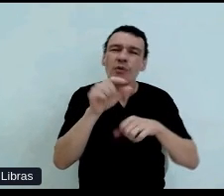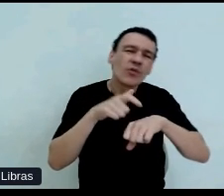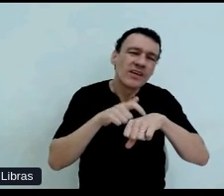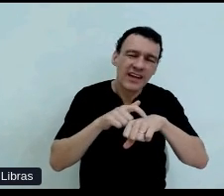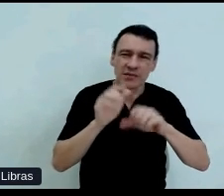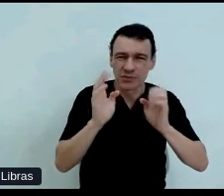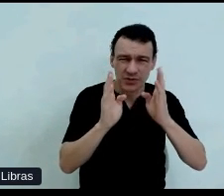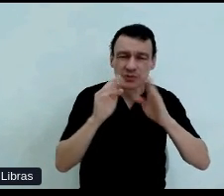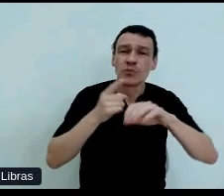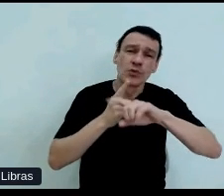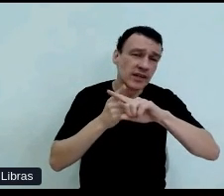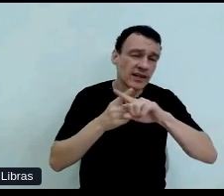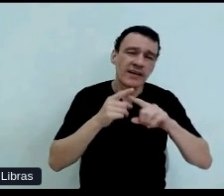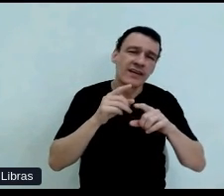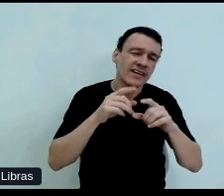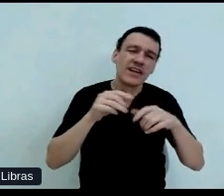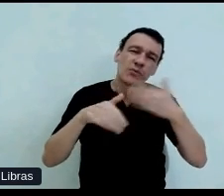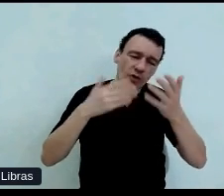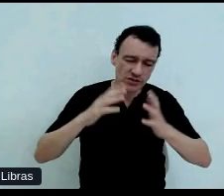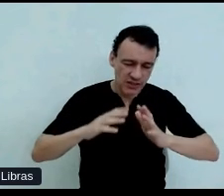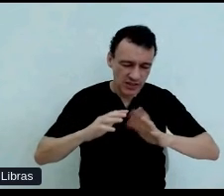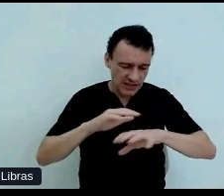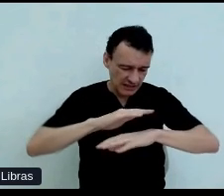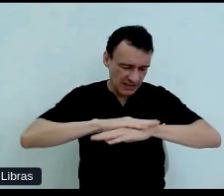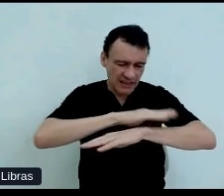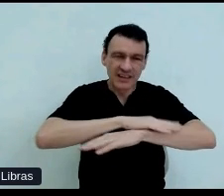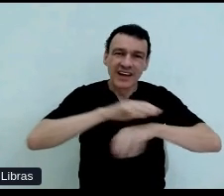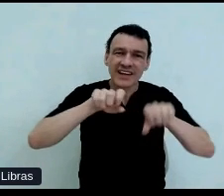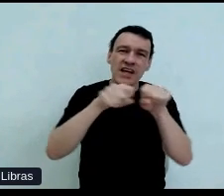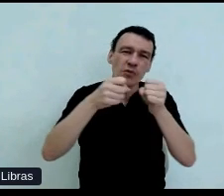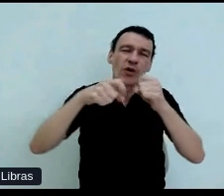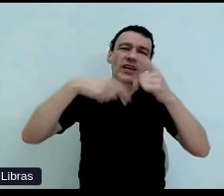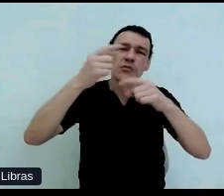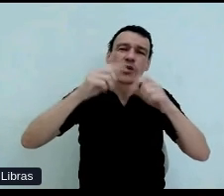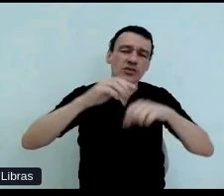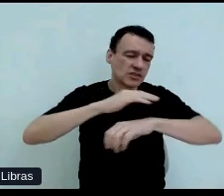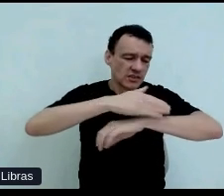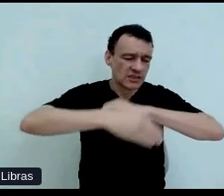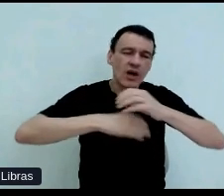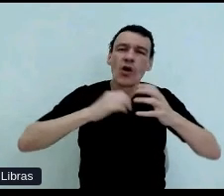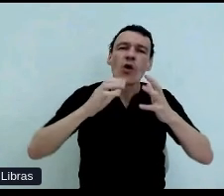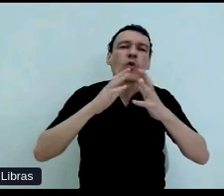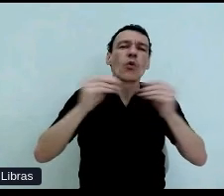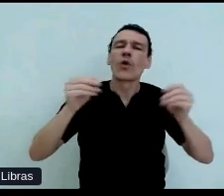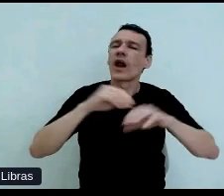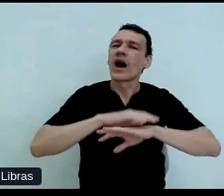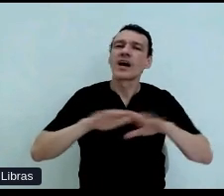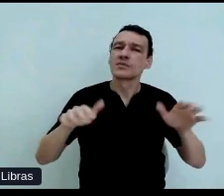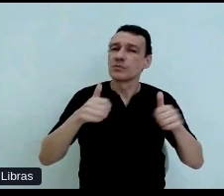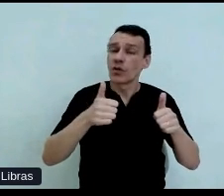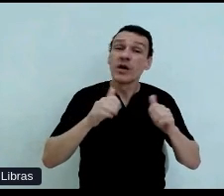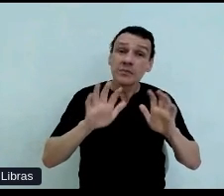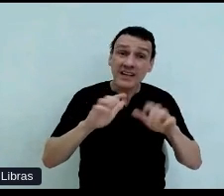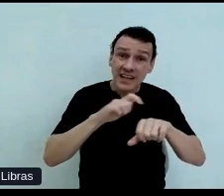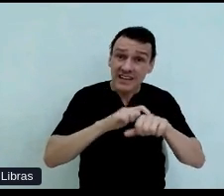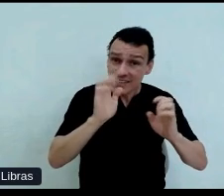pode descer por ali, ela estando de muletas ali é melhor para ela, né? Ou ainda,